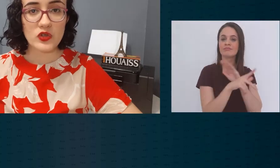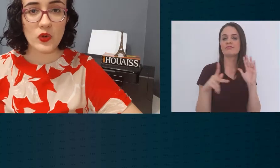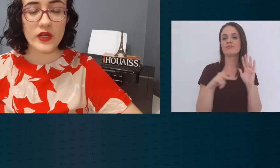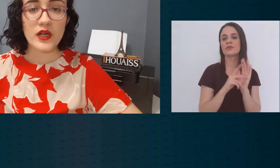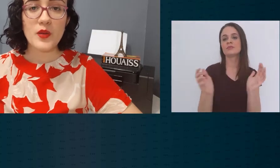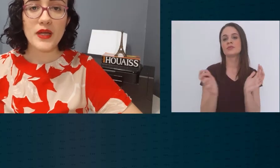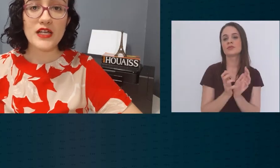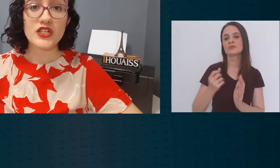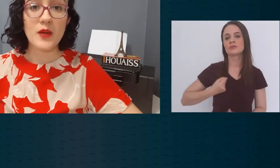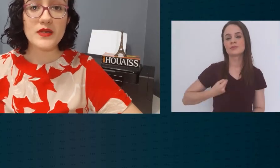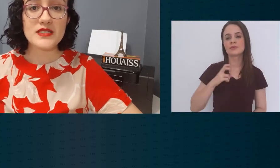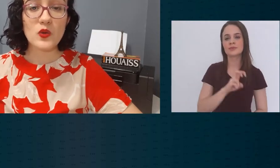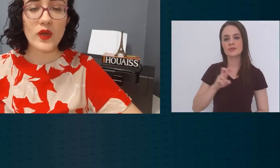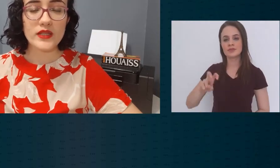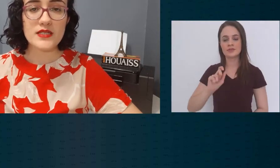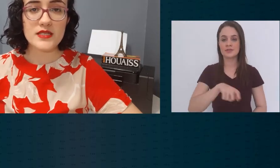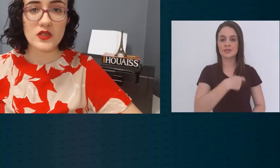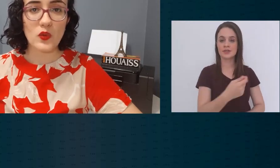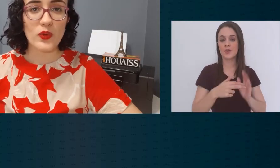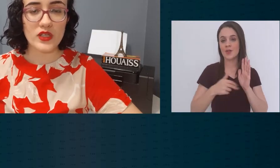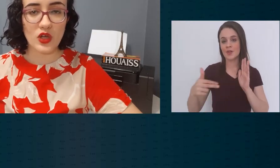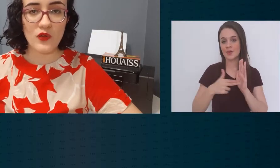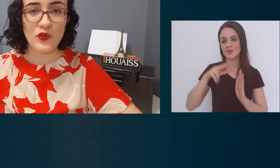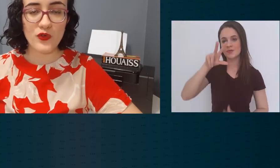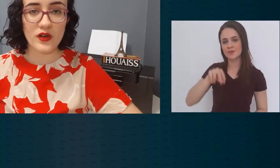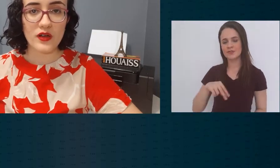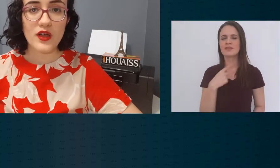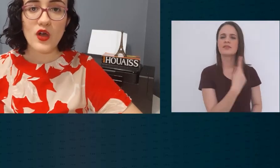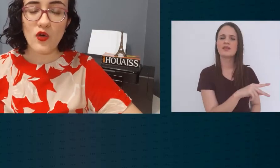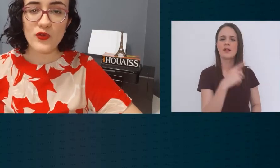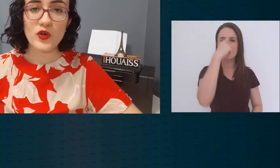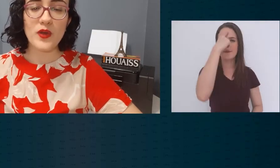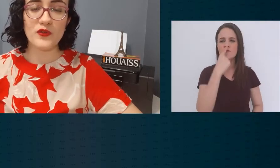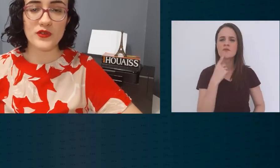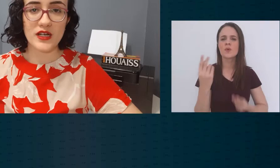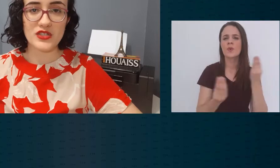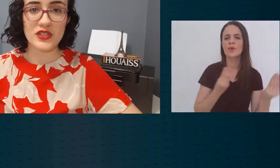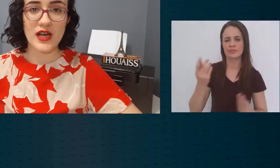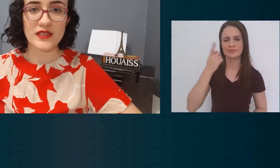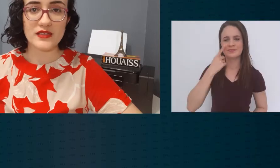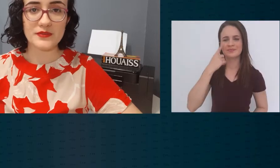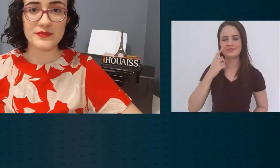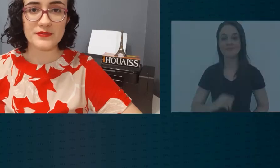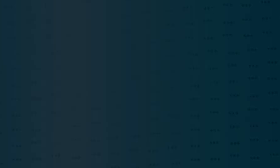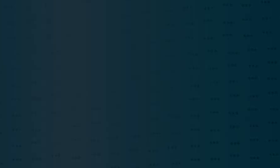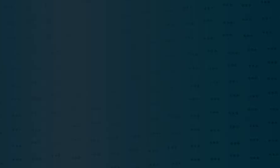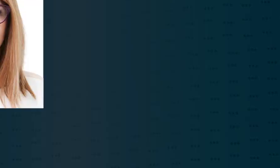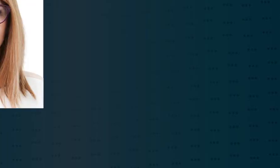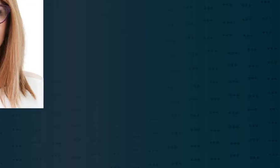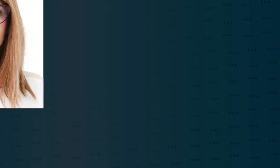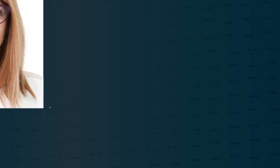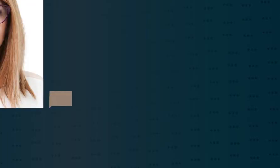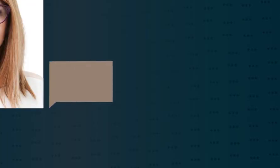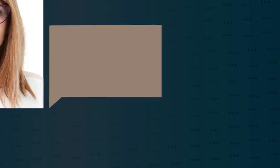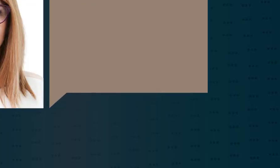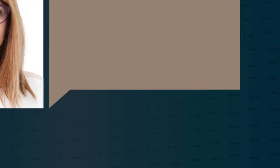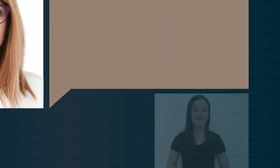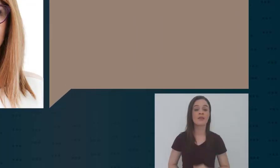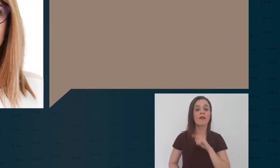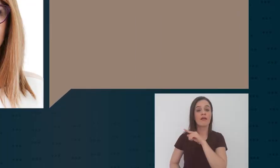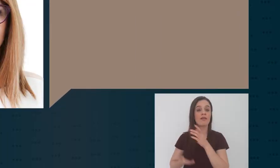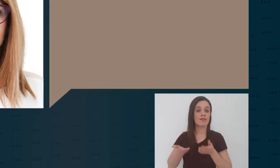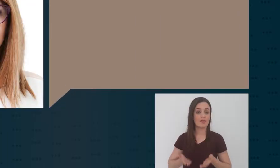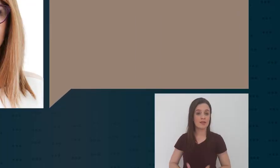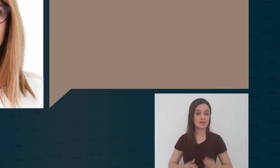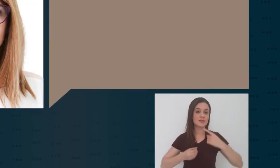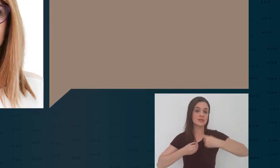a reitora pela chapa 55 e Nova UFAM. Confira o perfil da candidata. Andréa Beichmann